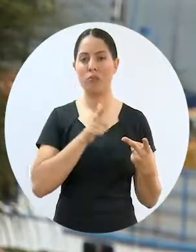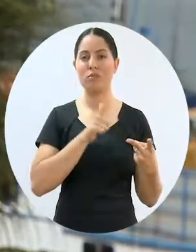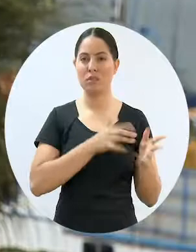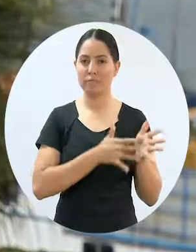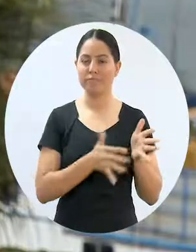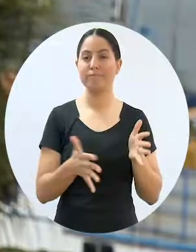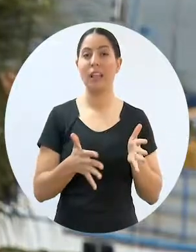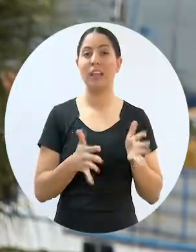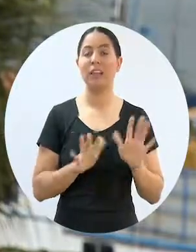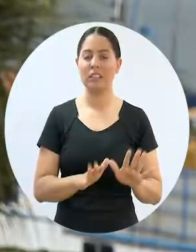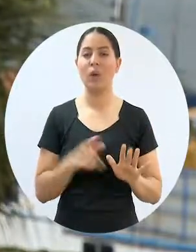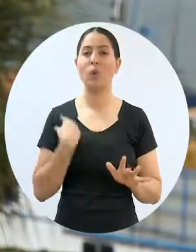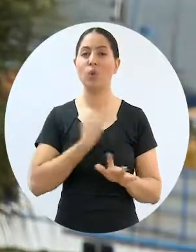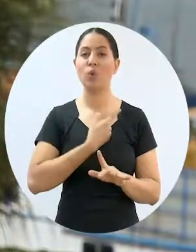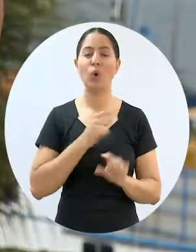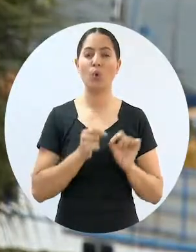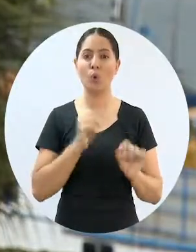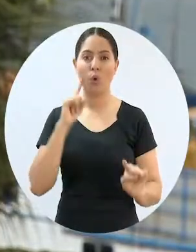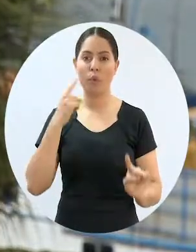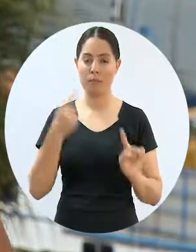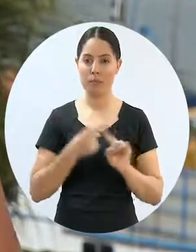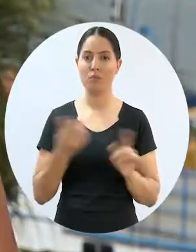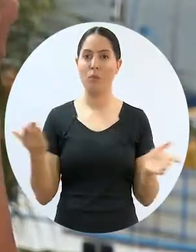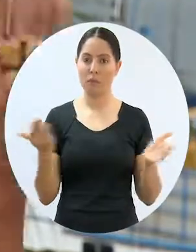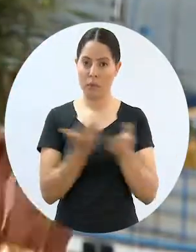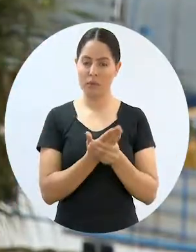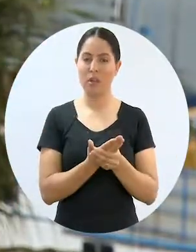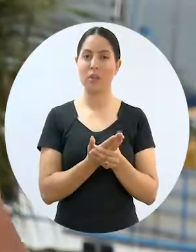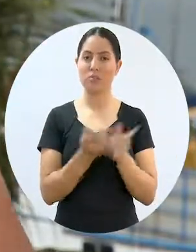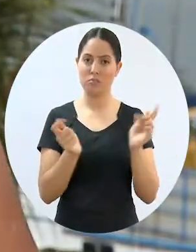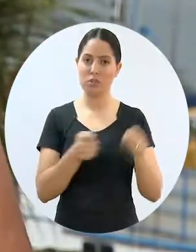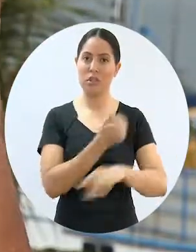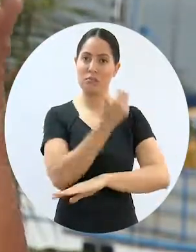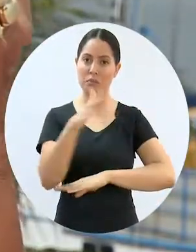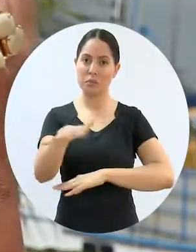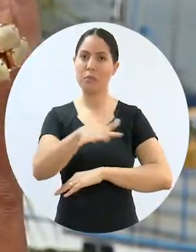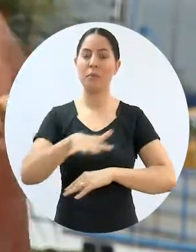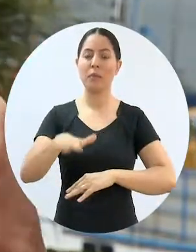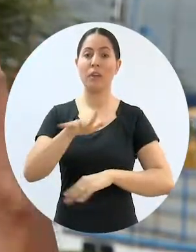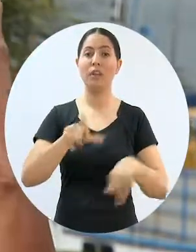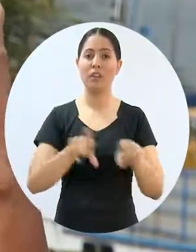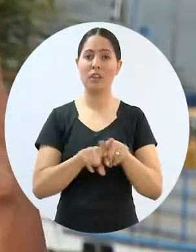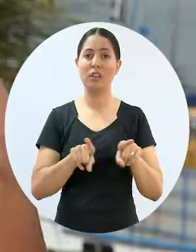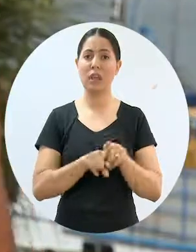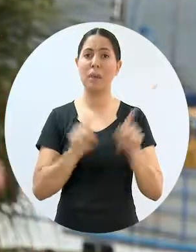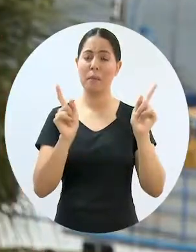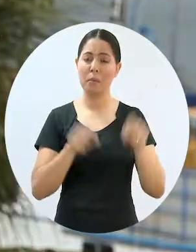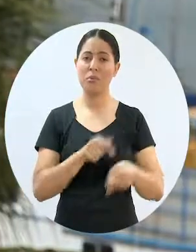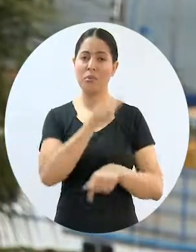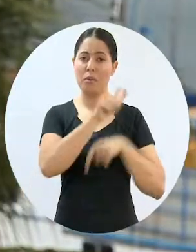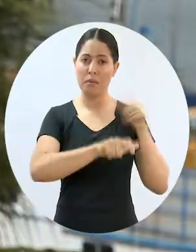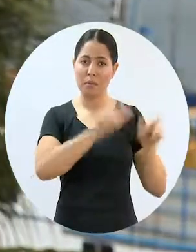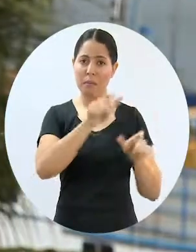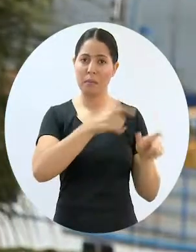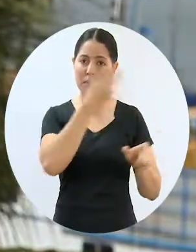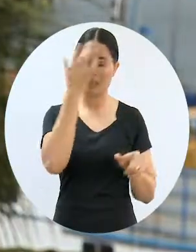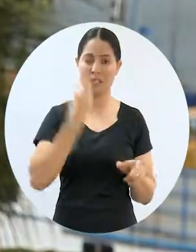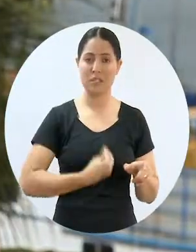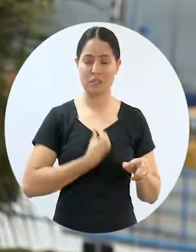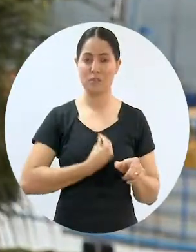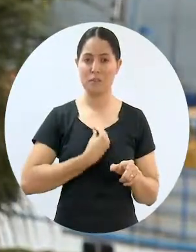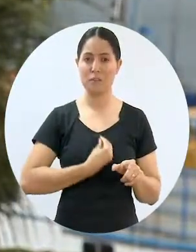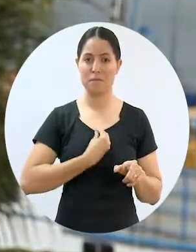Enfim, buscar uma reparação para o meio ambiente e buscar trazer o mais rapidamente